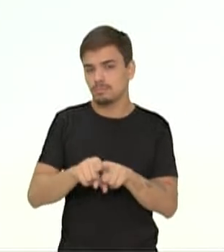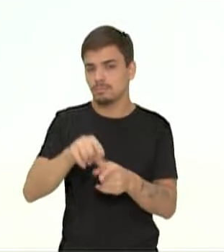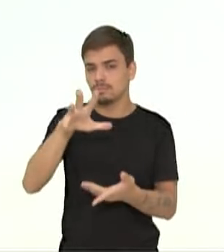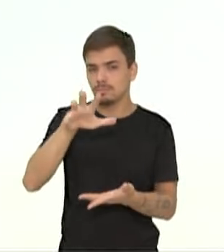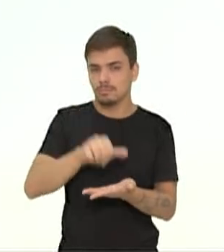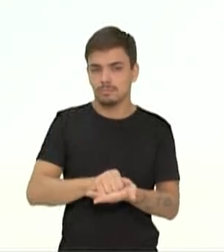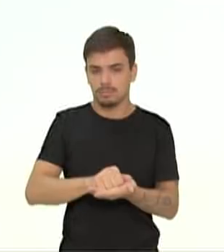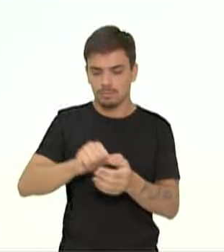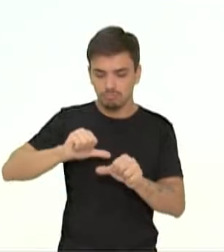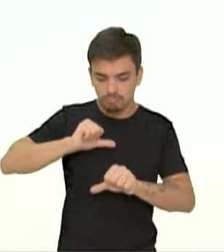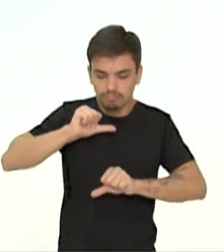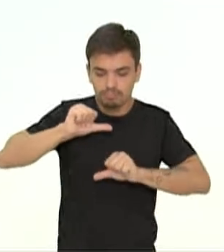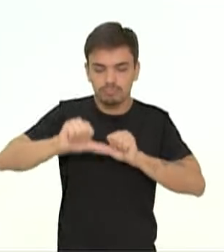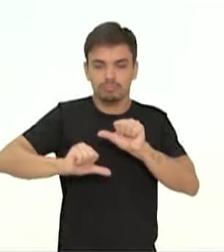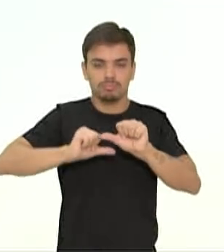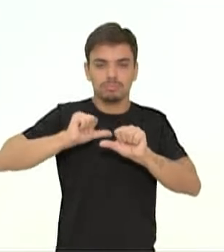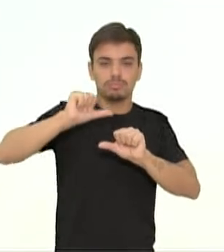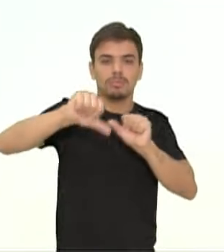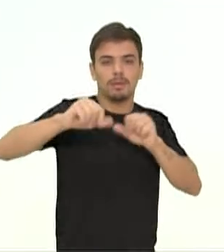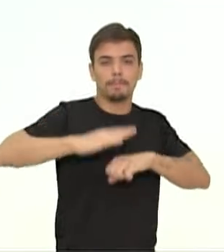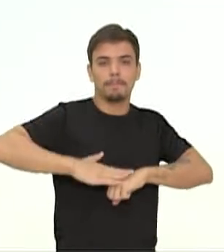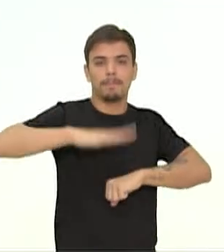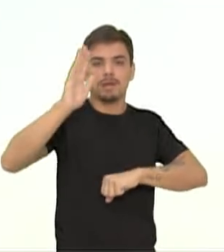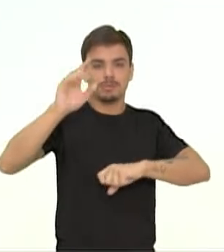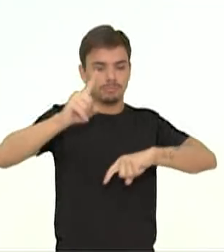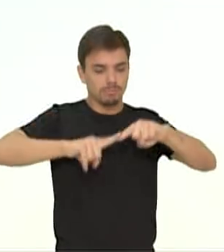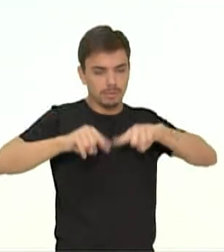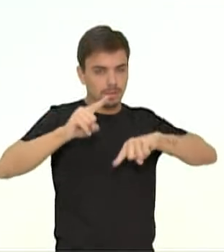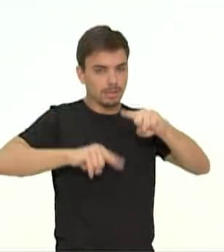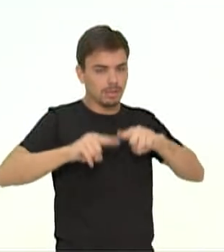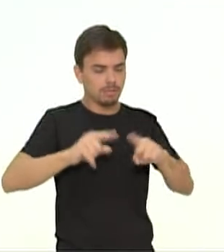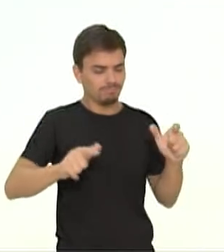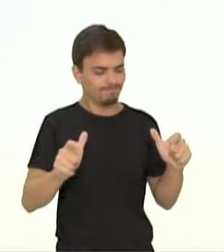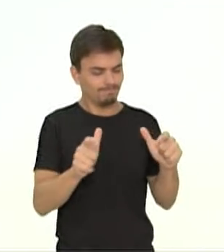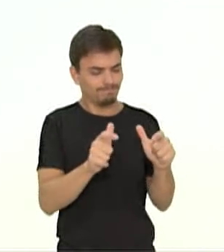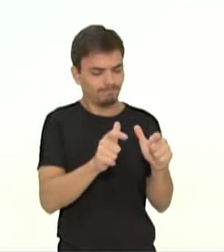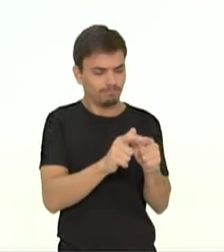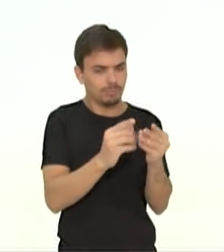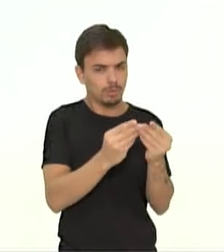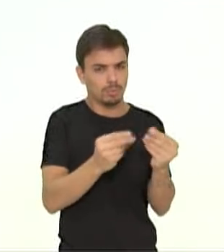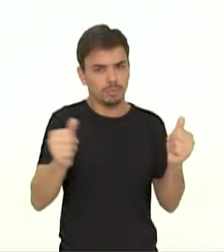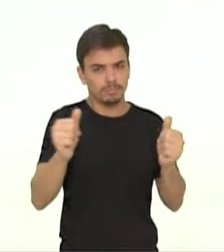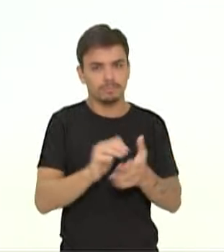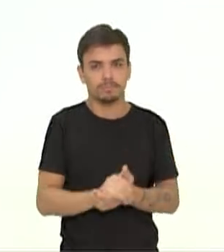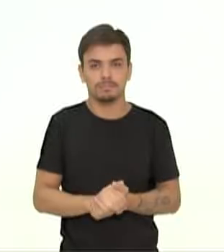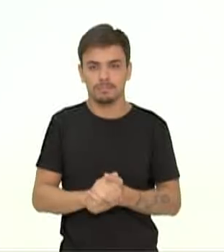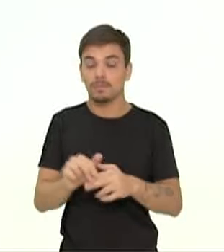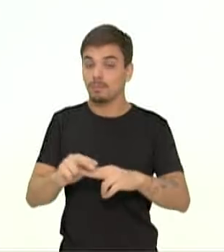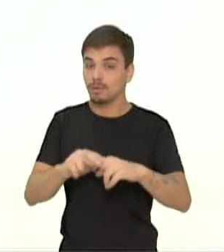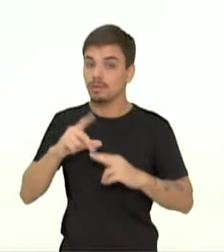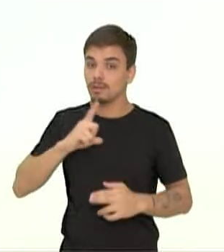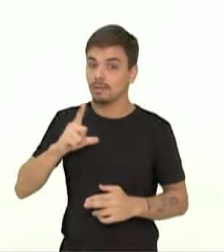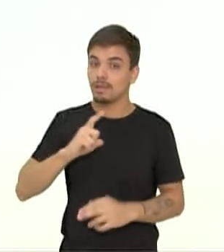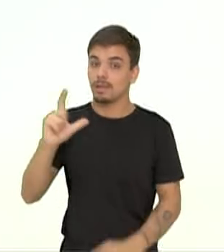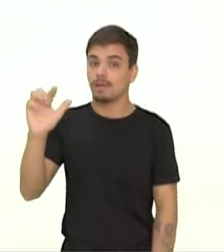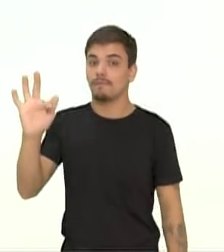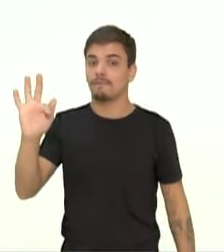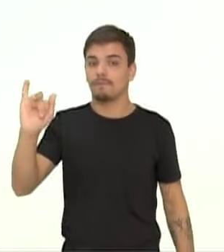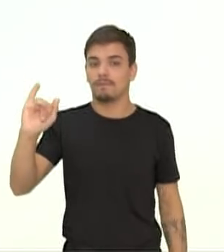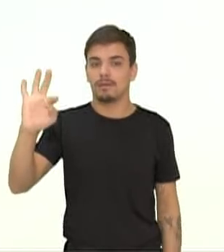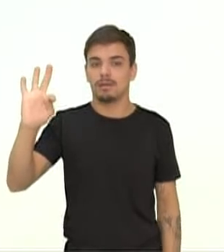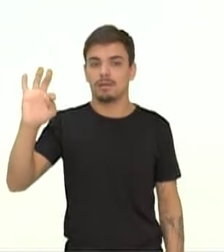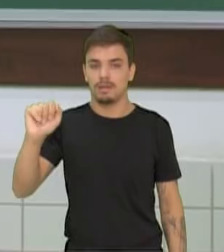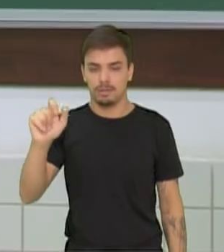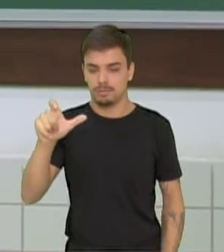foram transformando-se cada vez mais em materiais sutis, pequenos e leves. Então, a fita, né, também a gente tinha